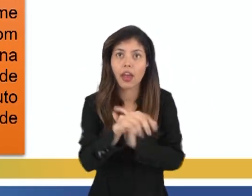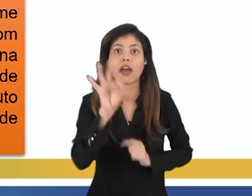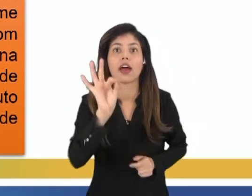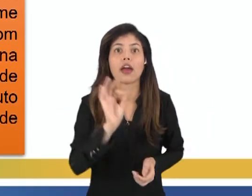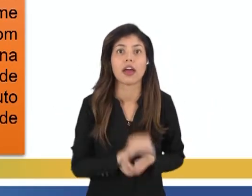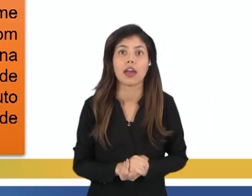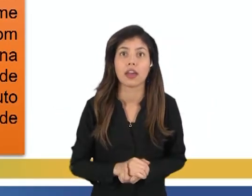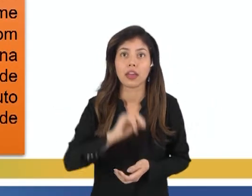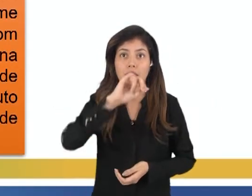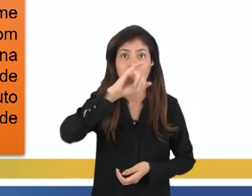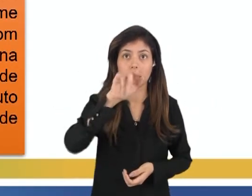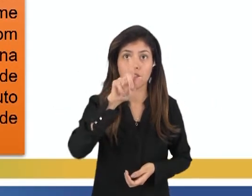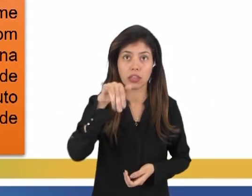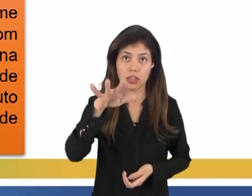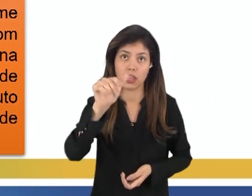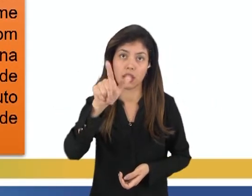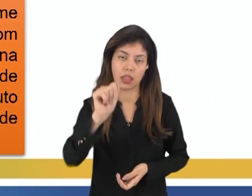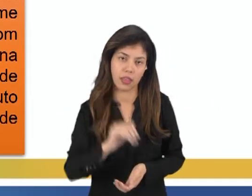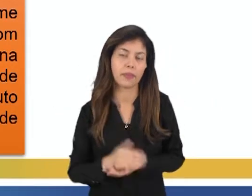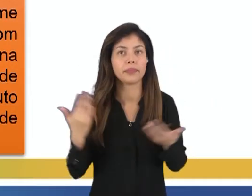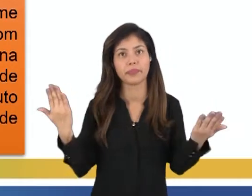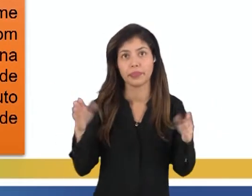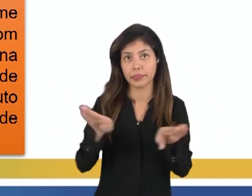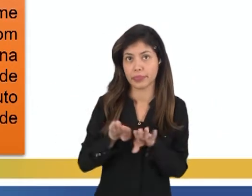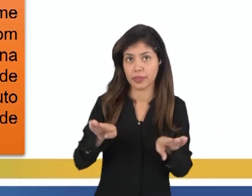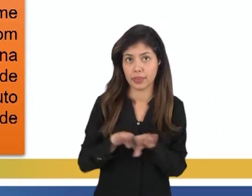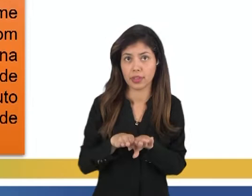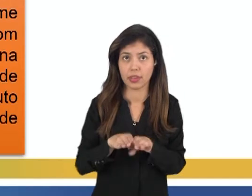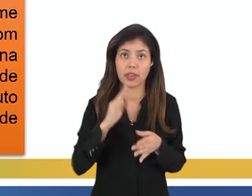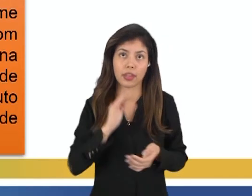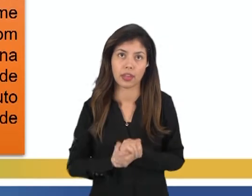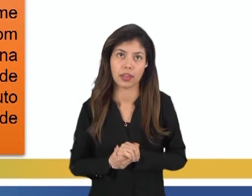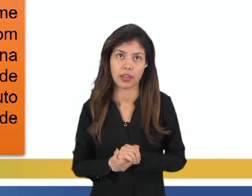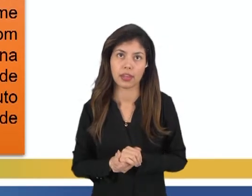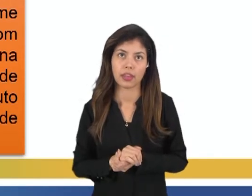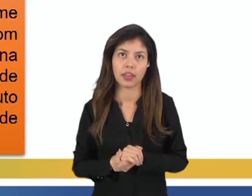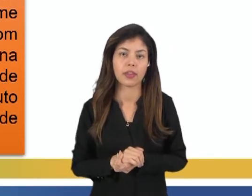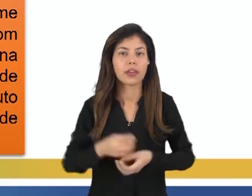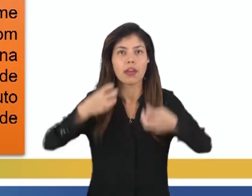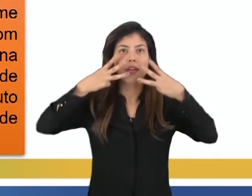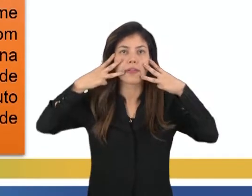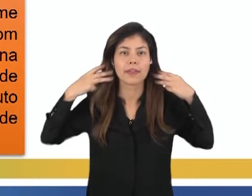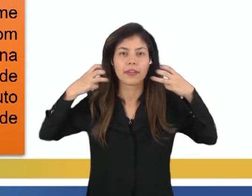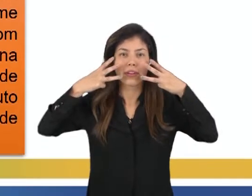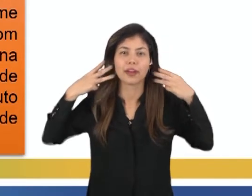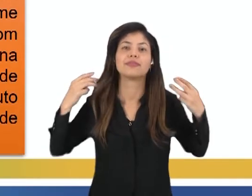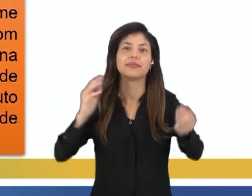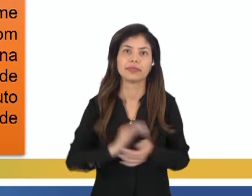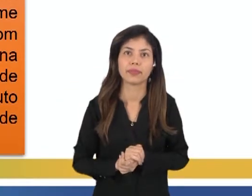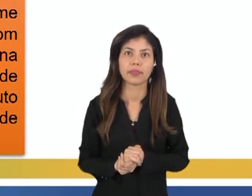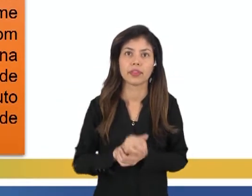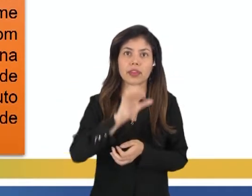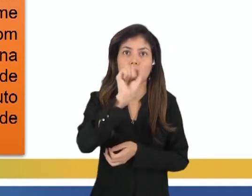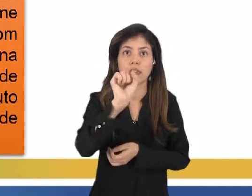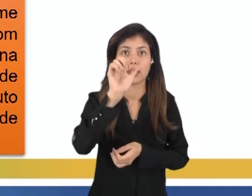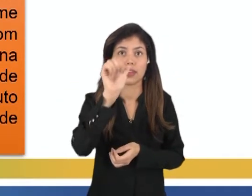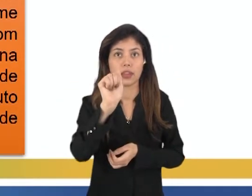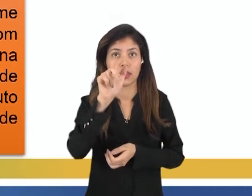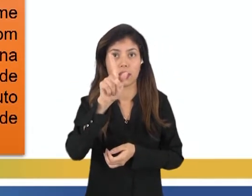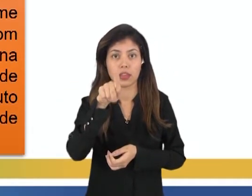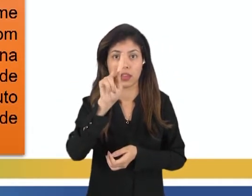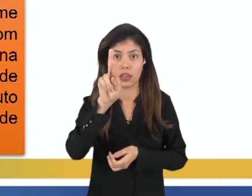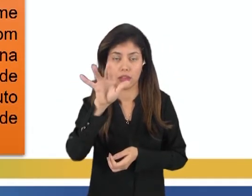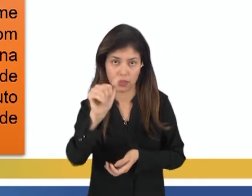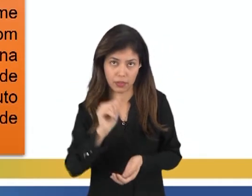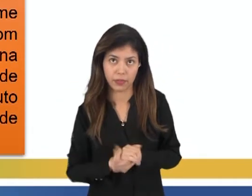ficaria Gelena. A mesma coisa nós temos com esse personagem ao lado, que é da história de Naruto, que nós temos o Naruto e a